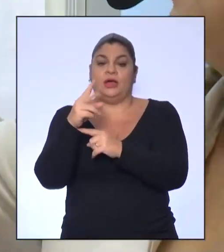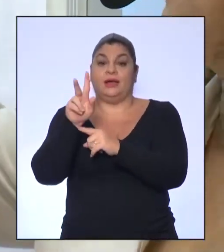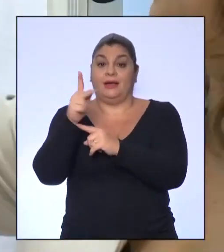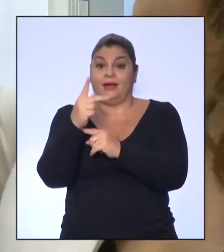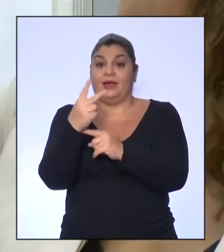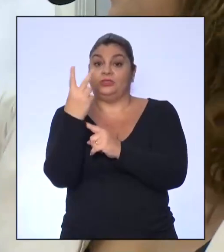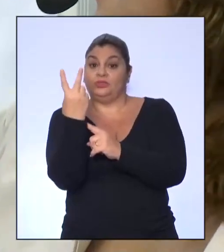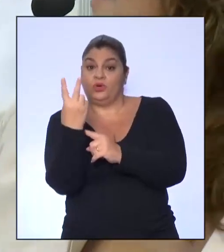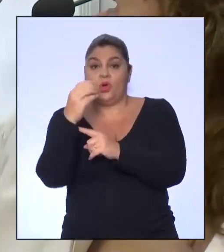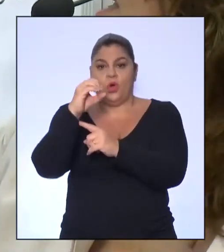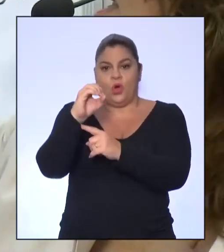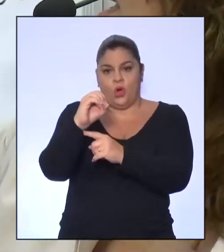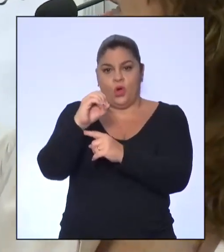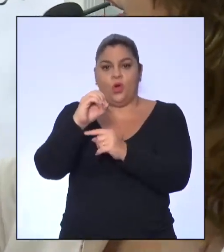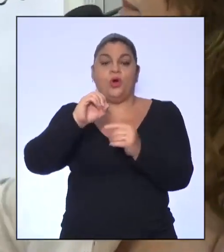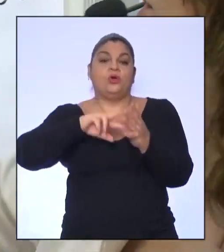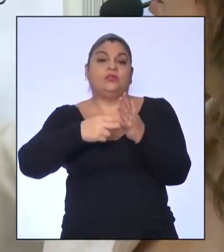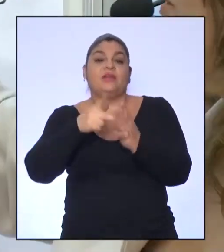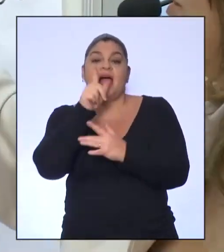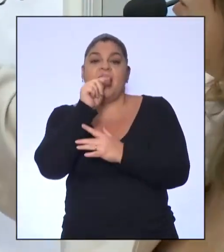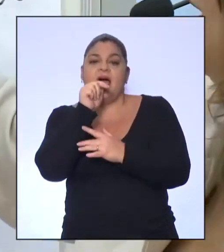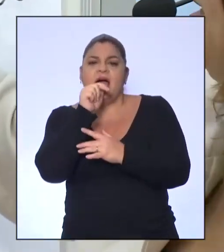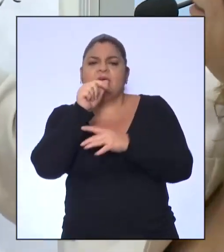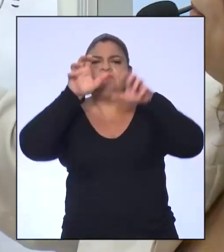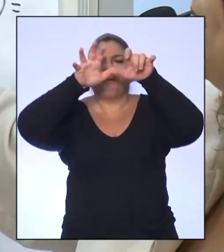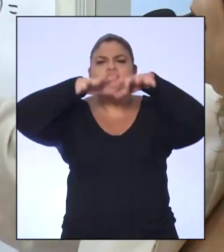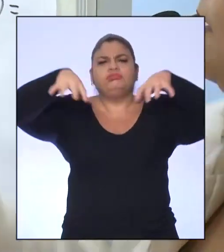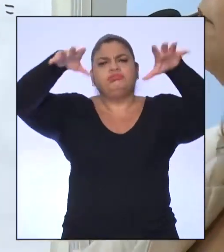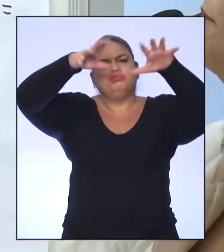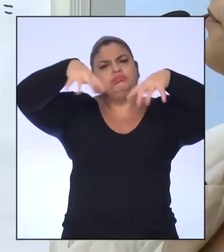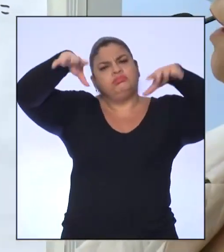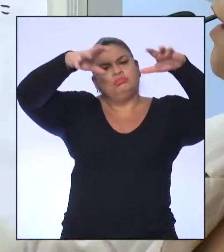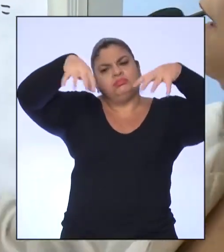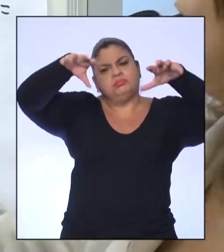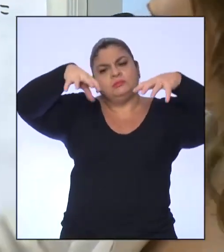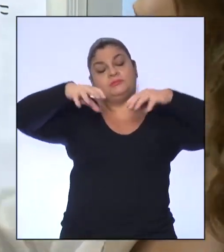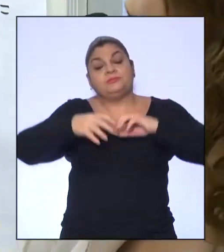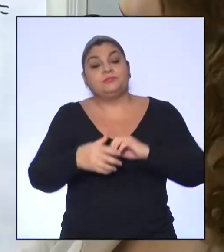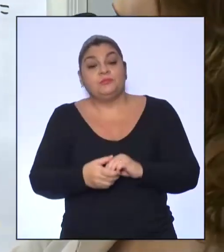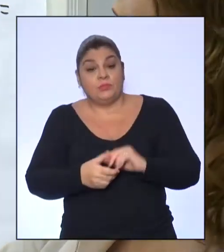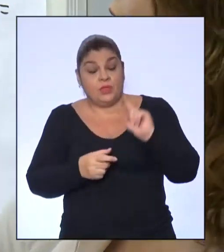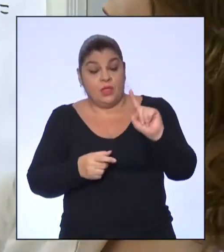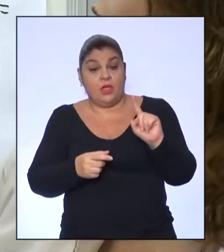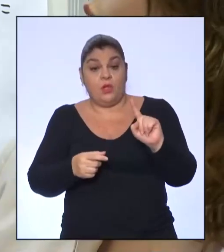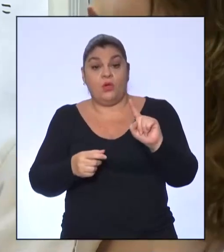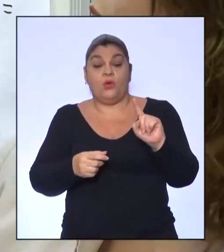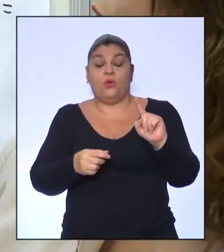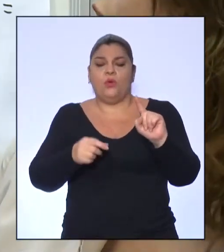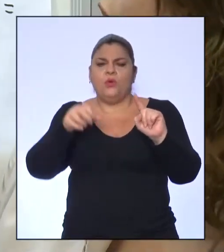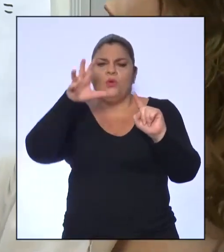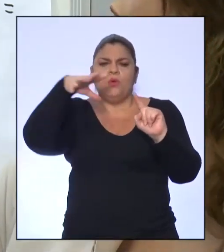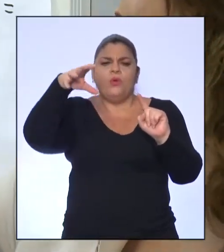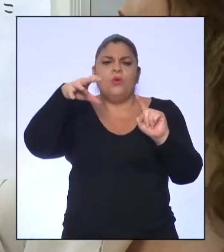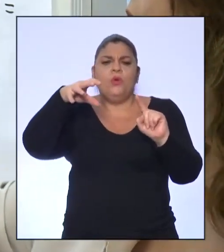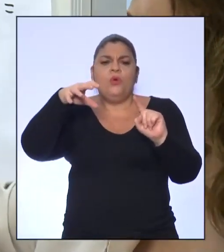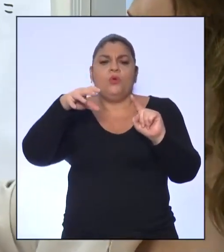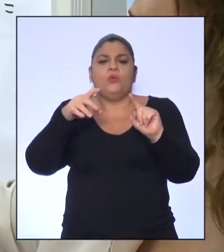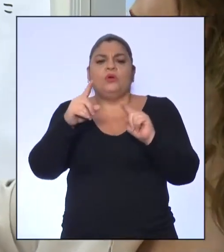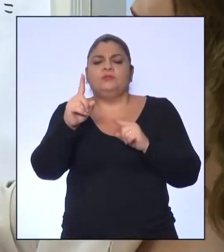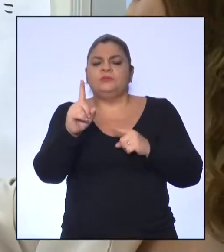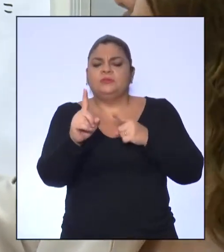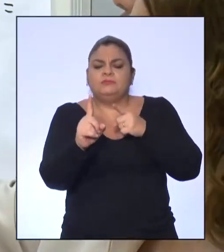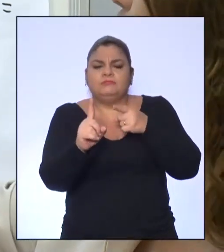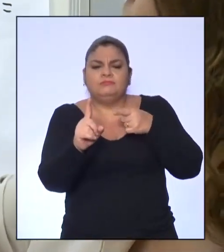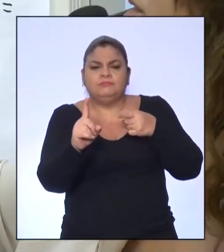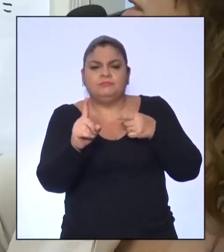está aqui, esse está aqui, o outro está aqui. O oxigênio está aqui. Quando o hidrogênio se aproxima